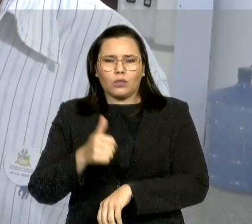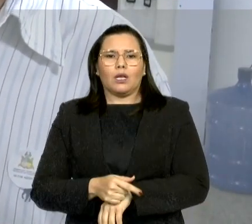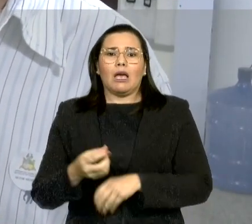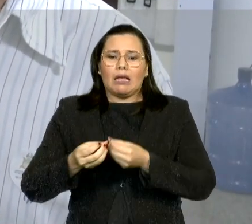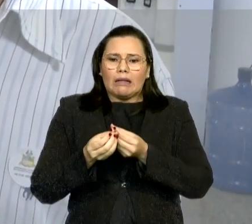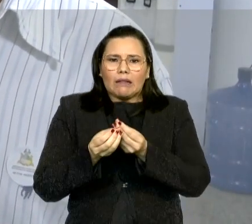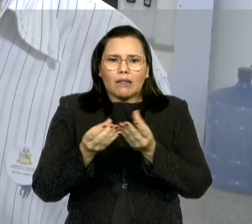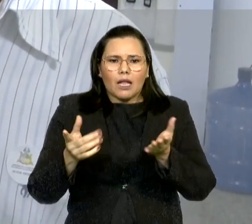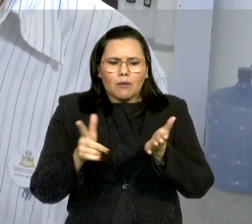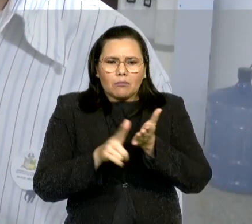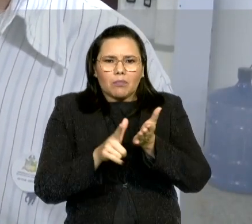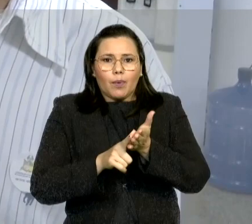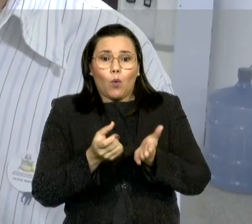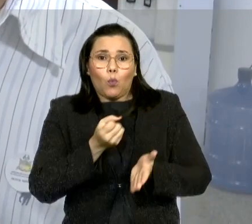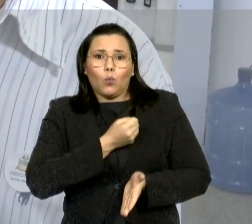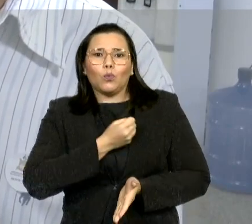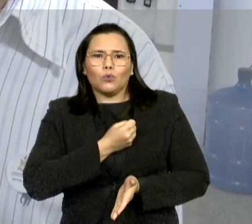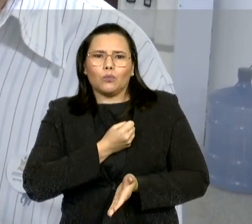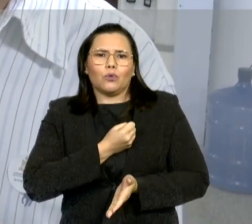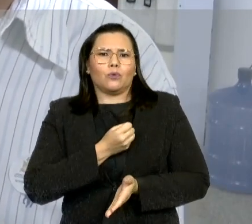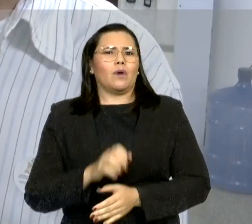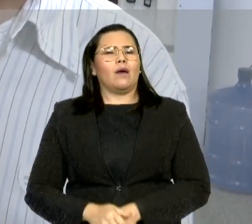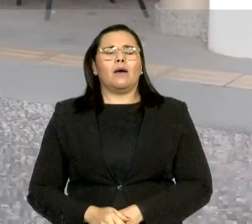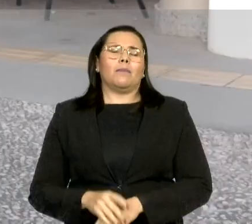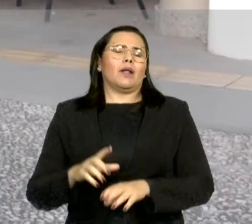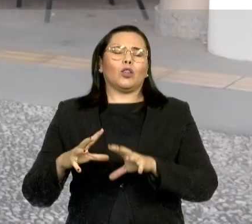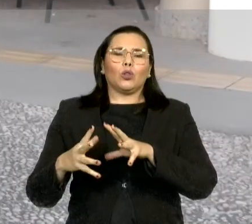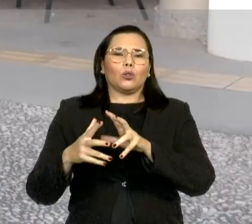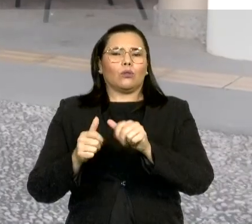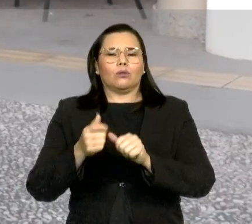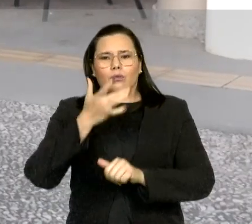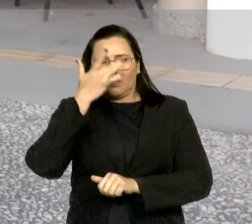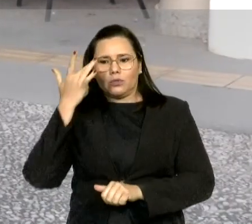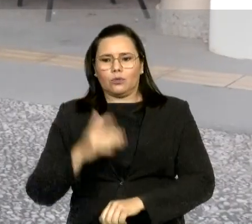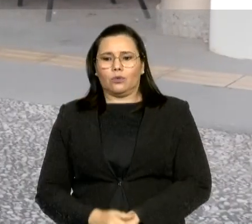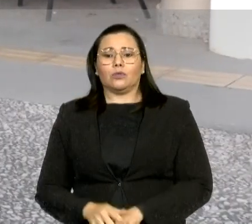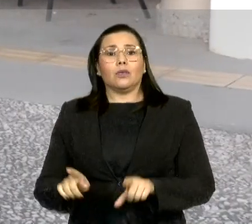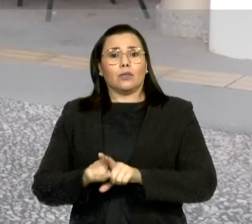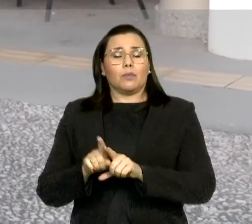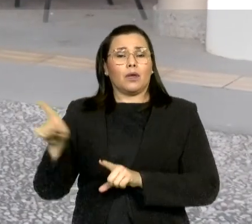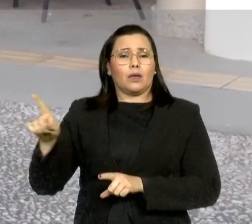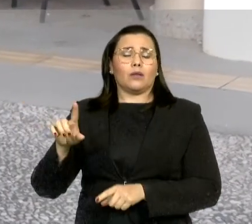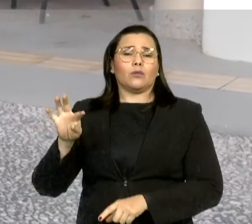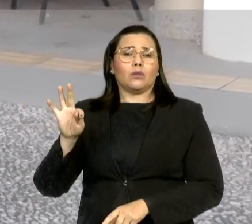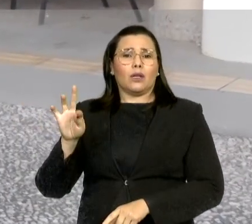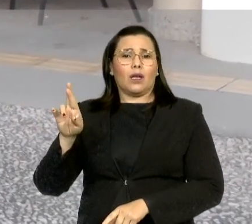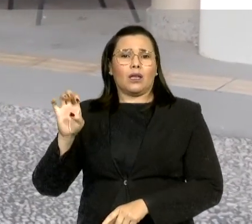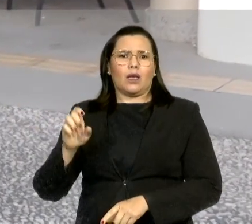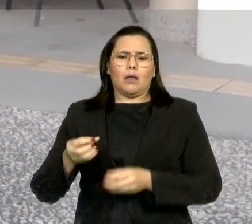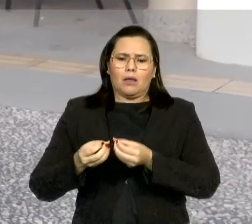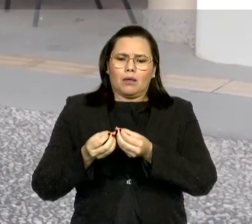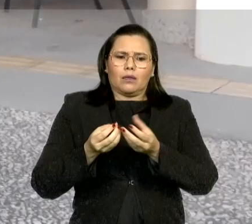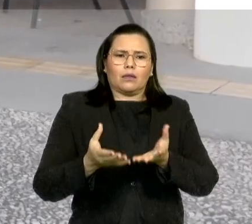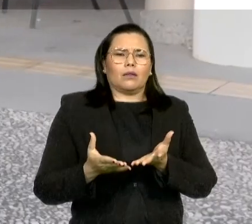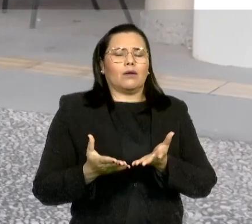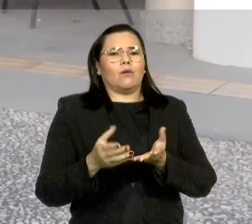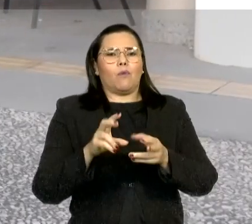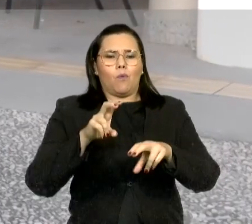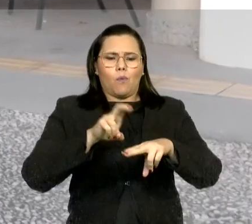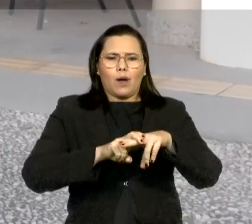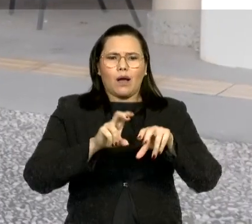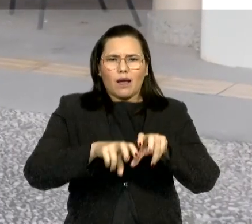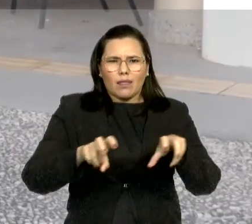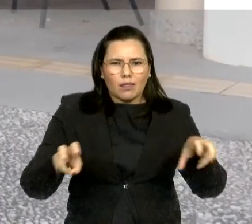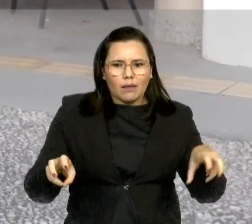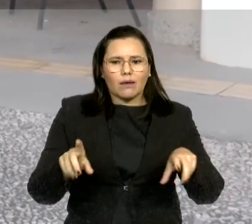distribuídos senhas para todas as pessoas que estivessem ali. O pessoal aqui do TRE disponibilizou cadeiras, alguns bebedouros,